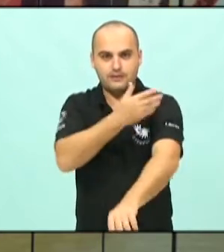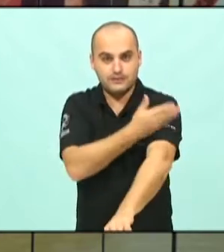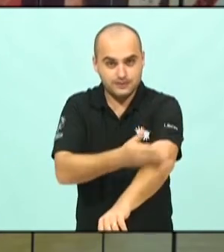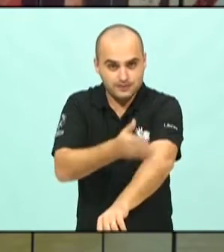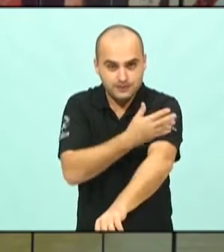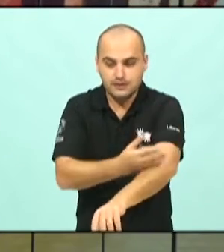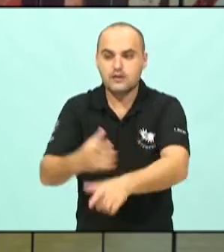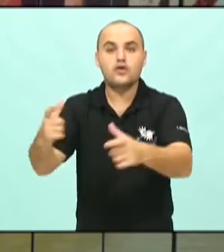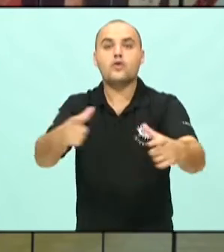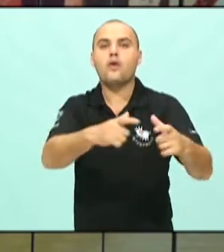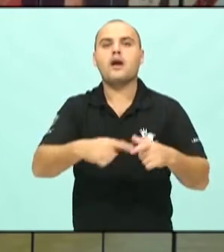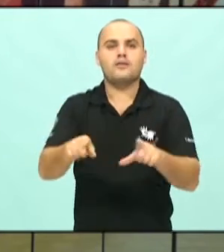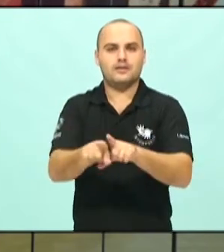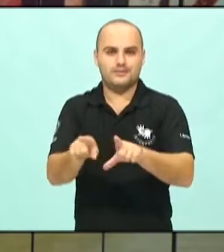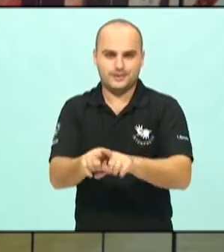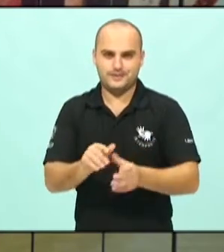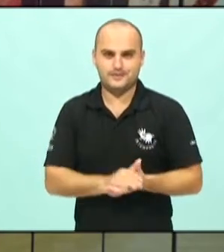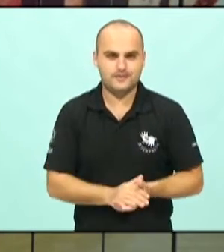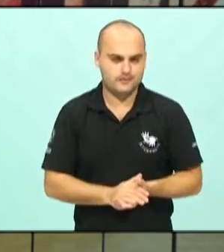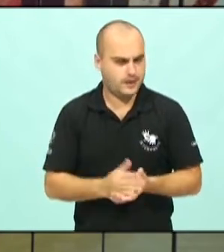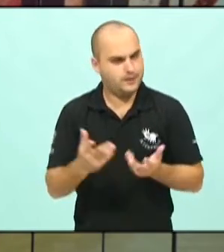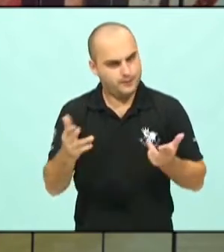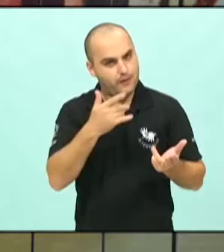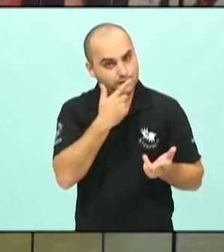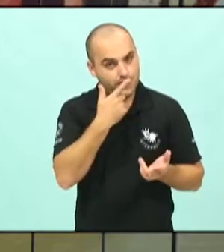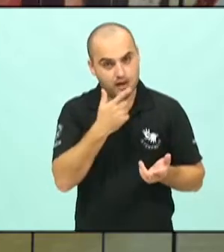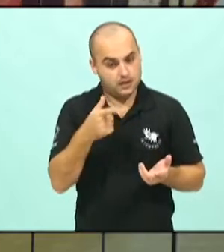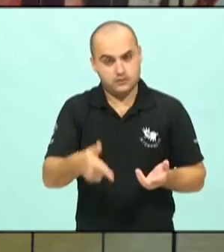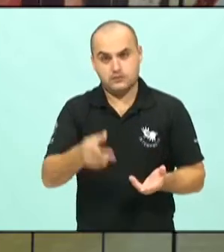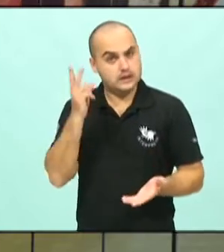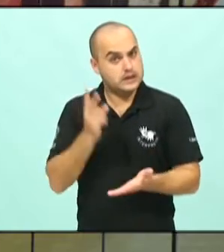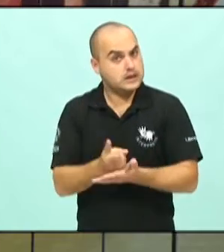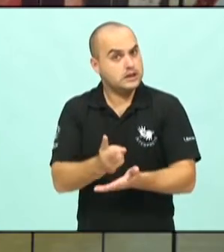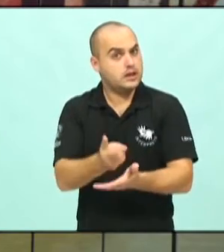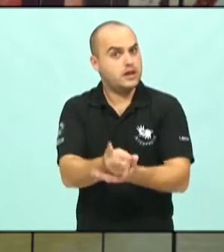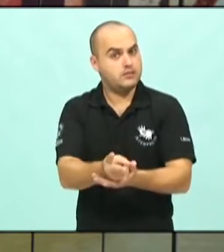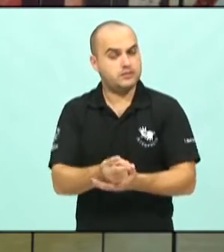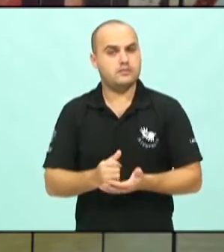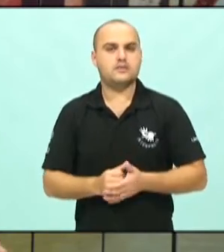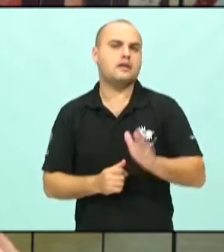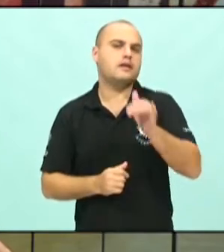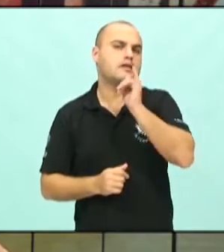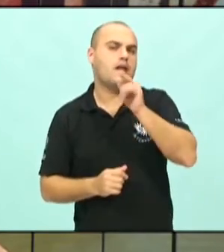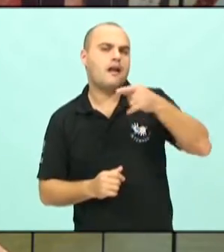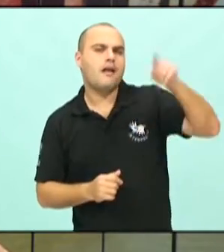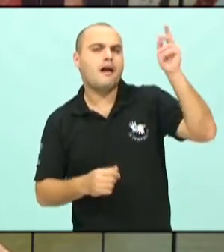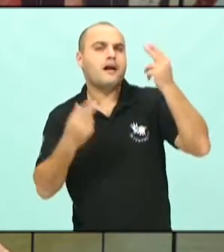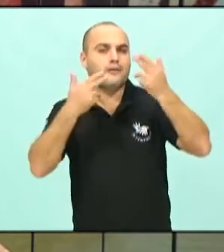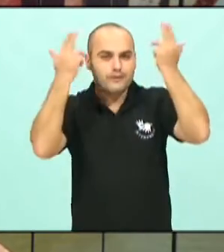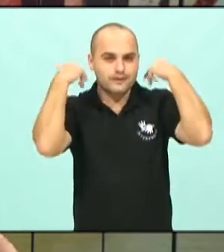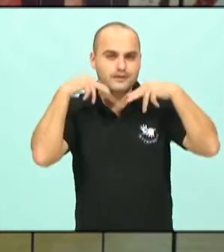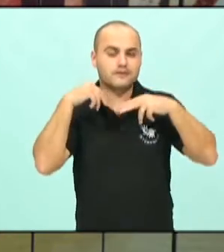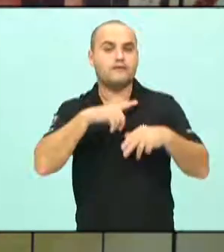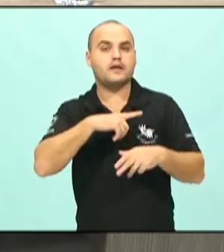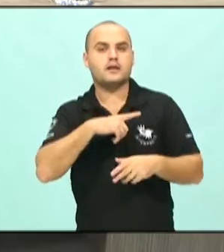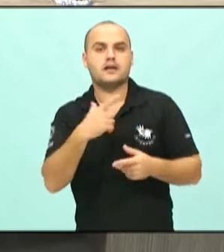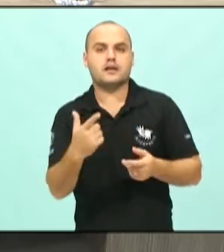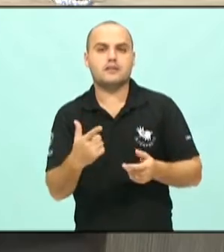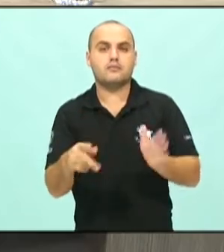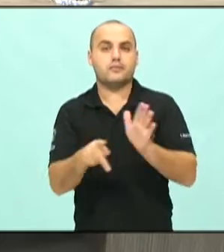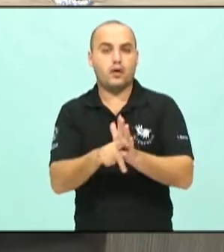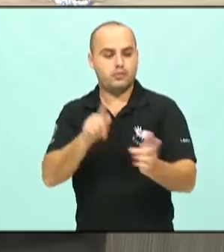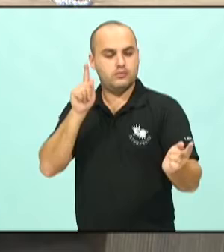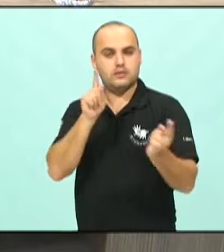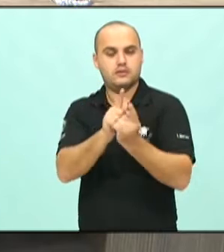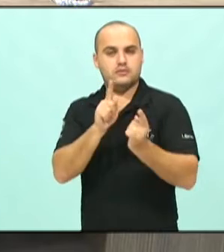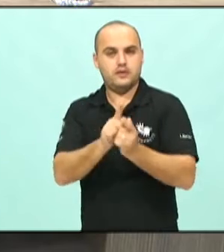estamos oferecendo. Como eu te falei, isso é constante, né? Então, lá no ginásio de Cordeiros vai funcionar um núcleo de